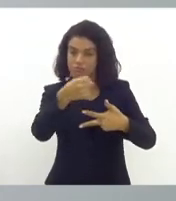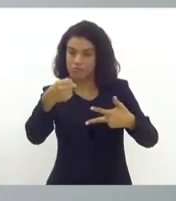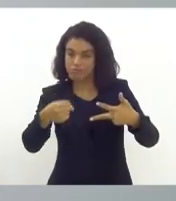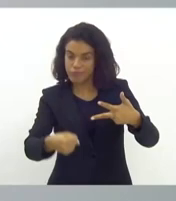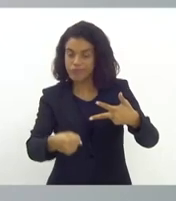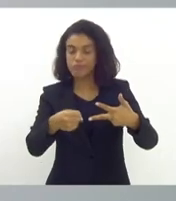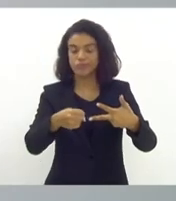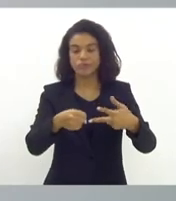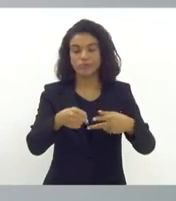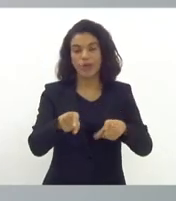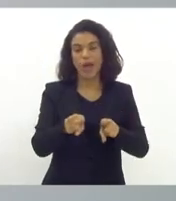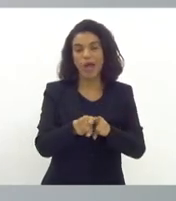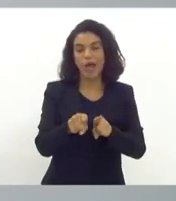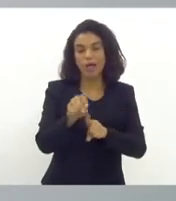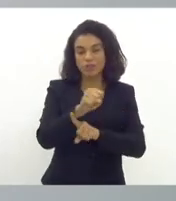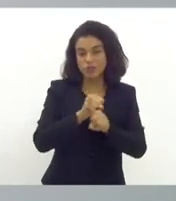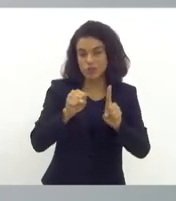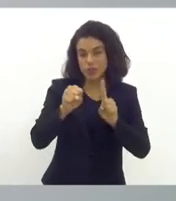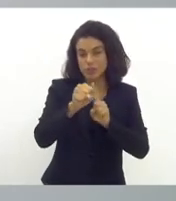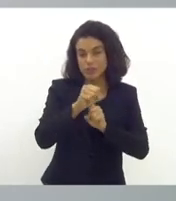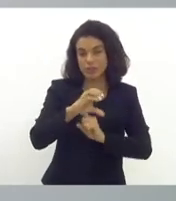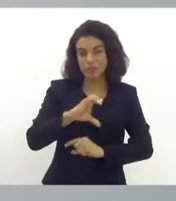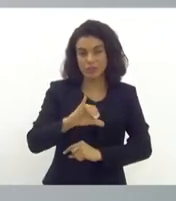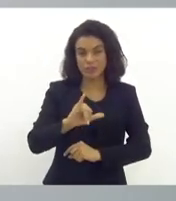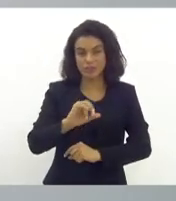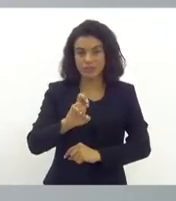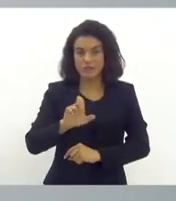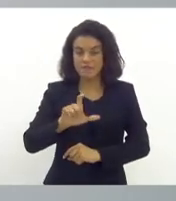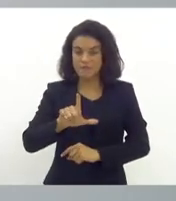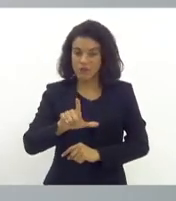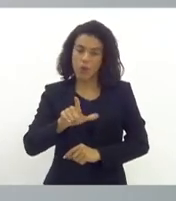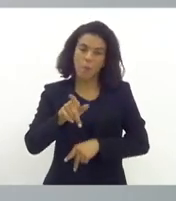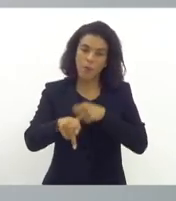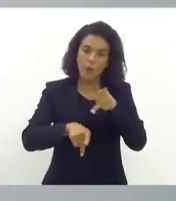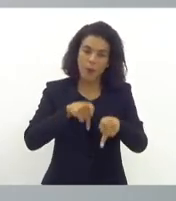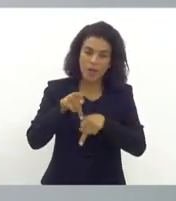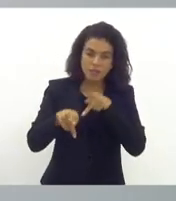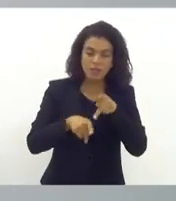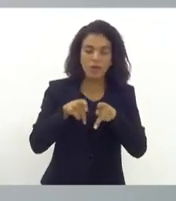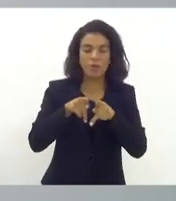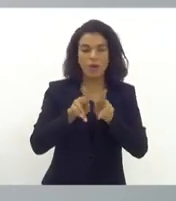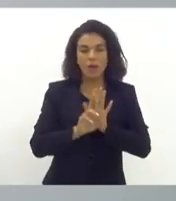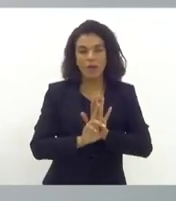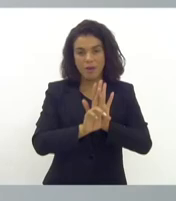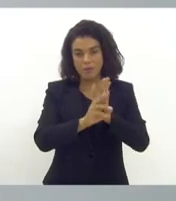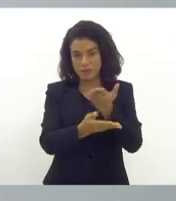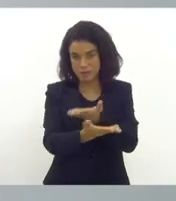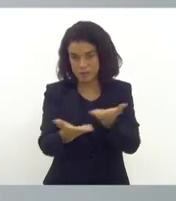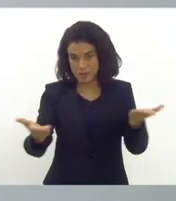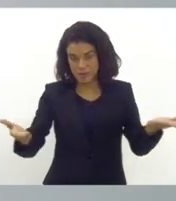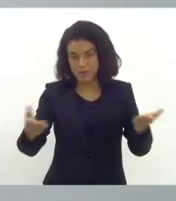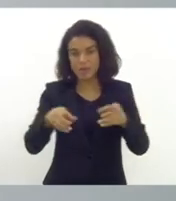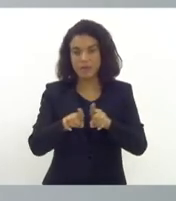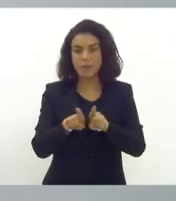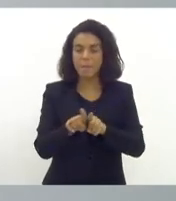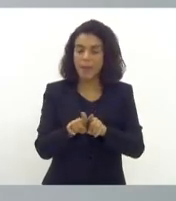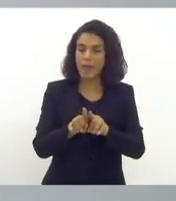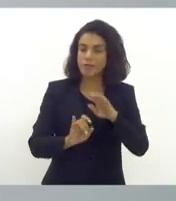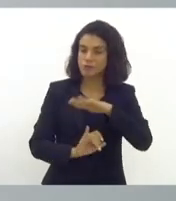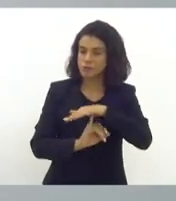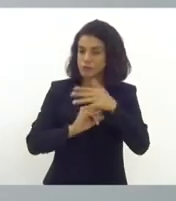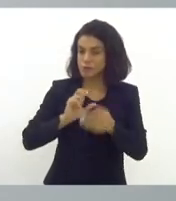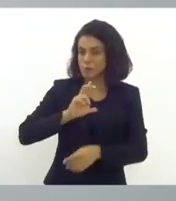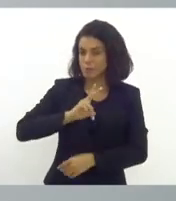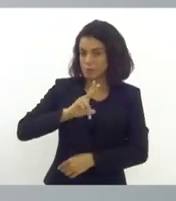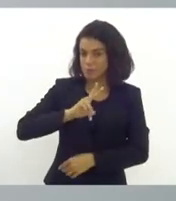a sociedade civil representada já por vocês Nós também a iniciativa privada né Eu estive também